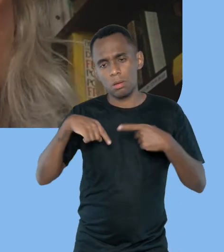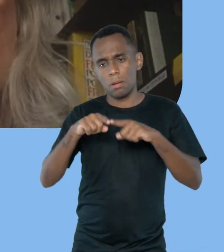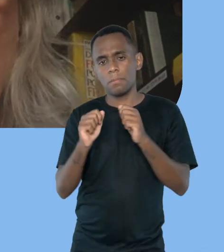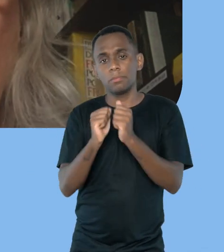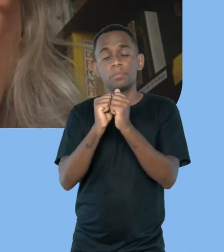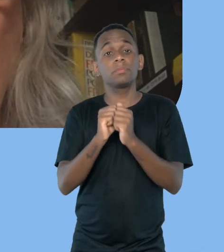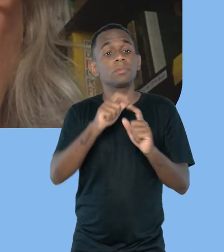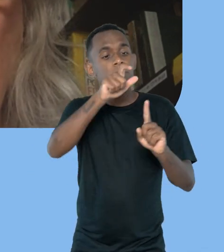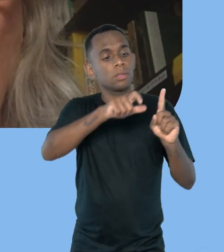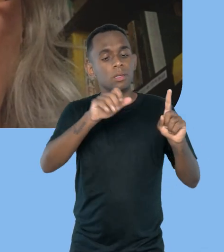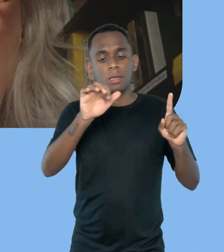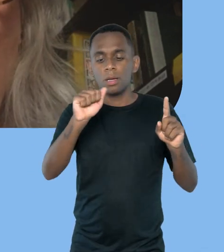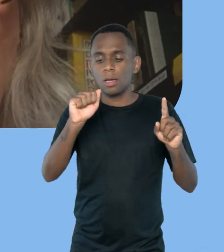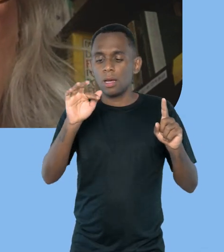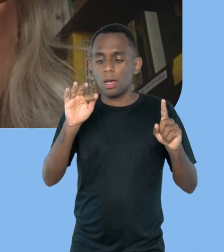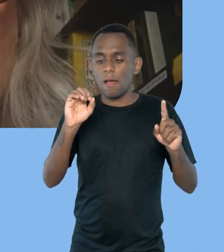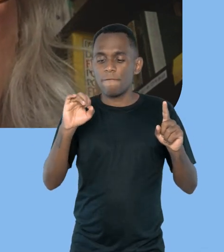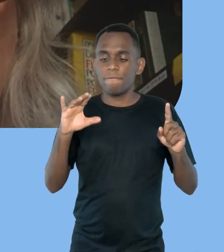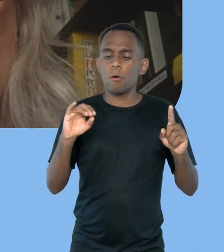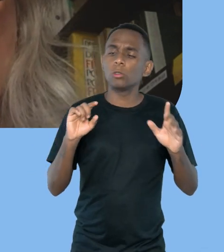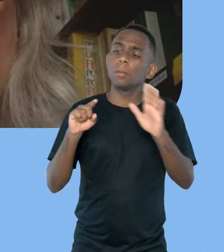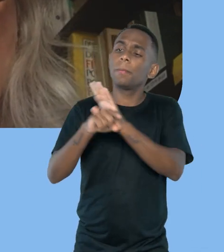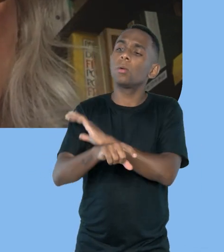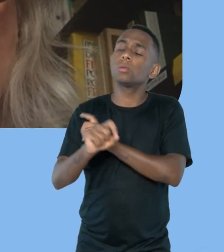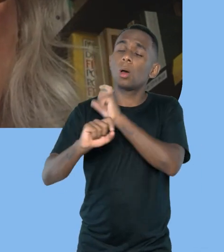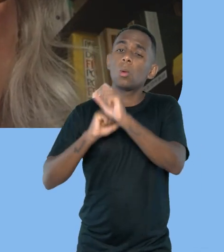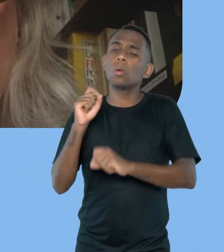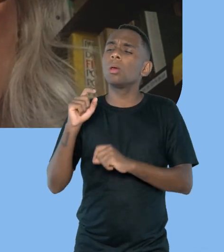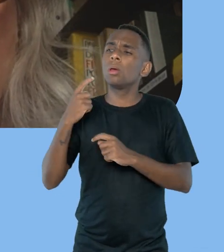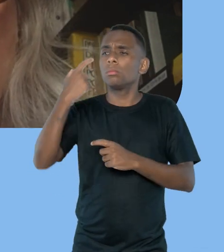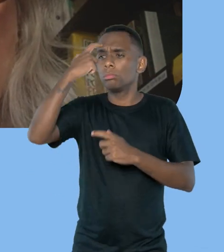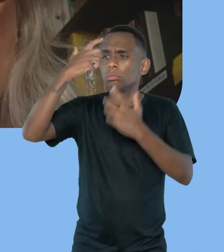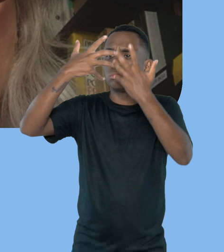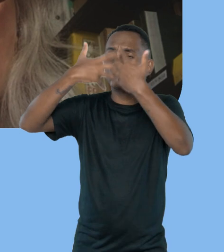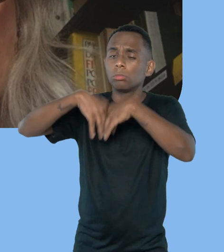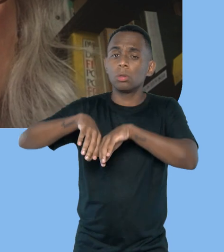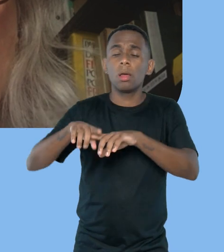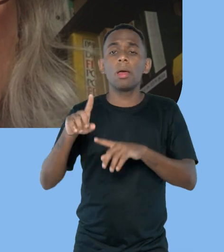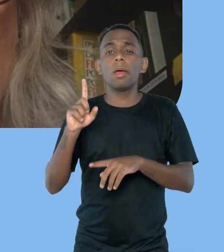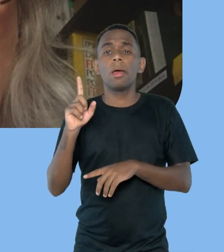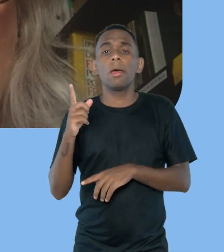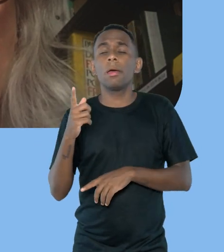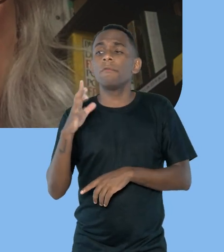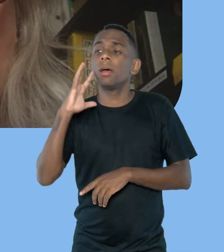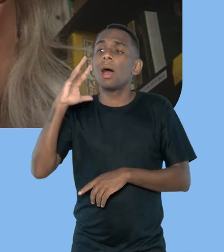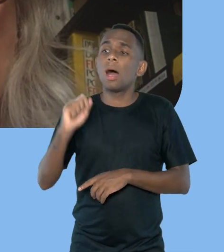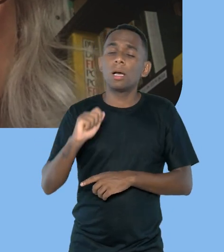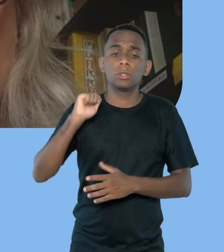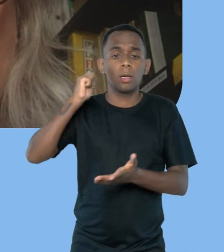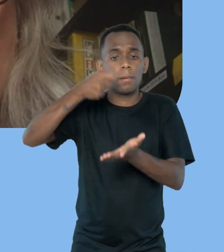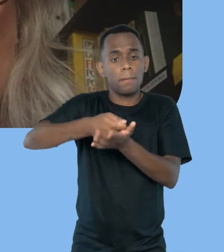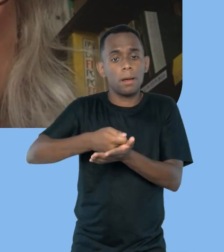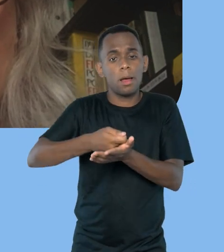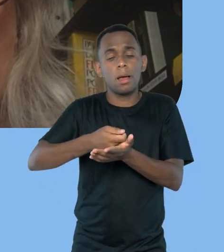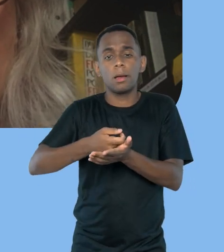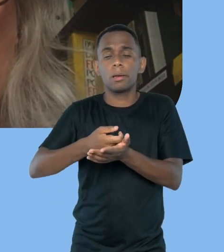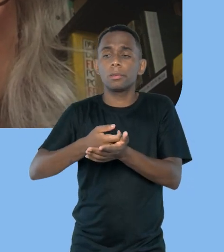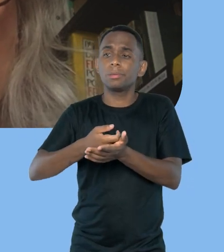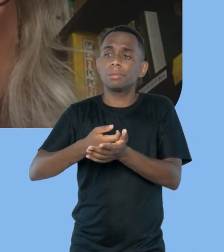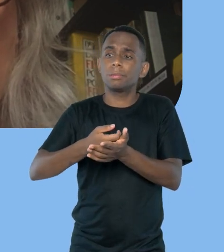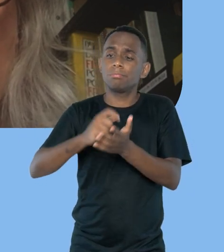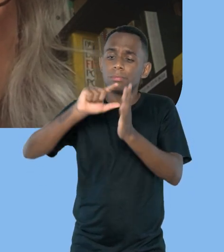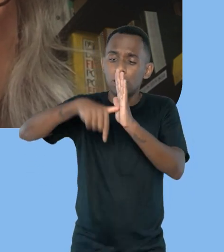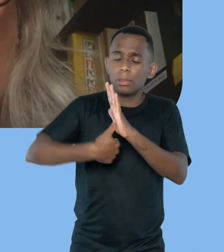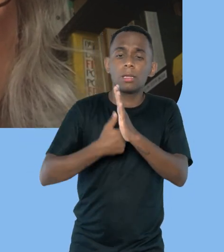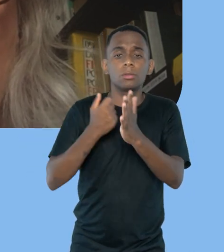E o Afonso pediu para te perguntar, o que você pensa sobre os atrasos dos pagamentos da compra dos livros pelo